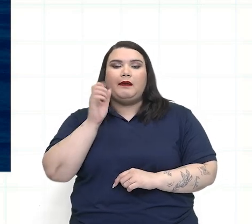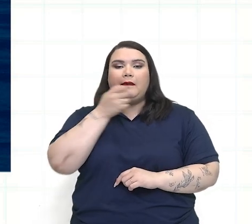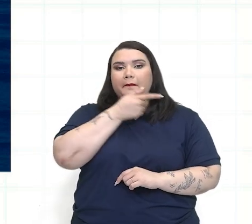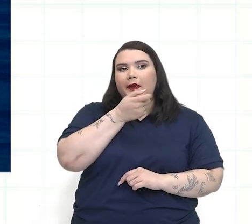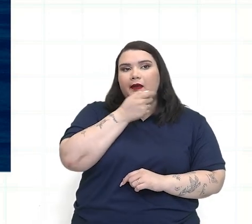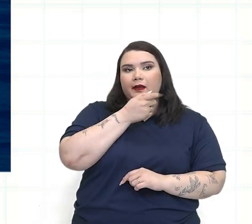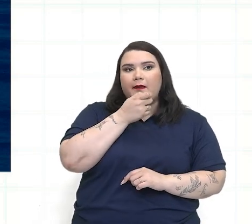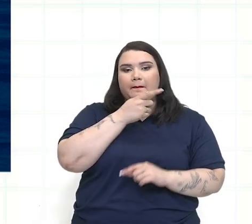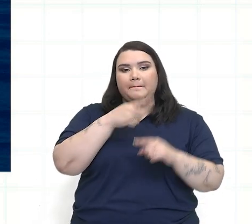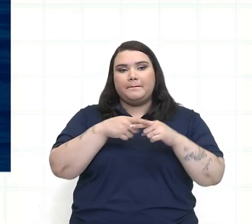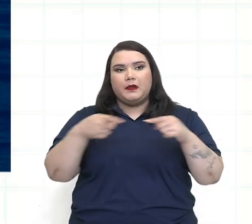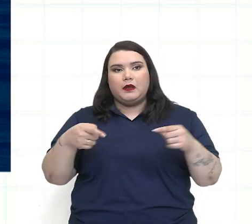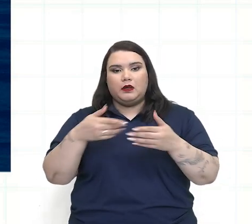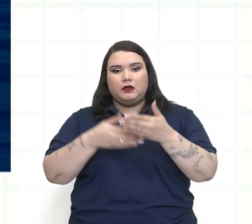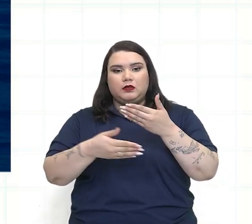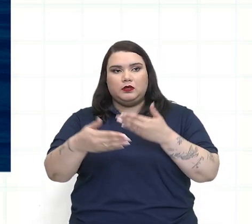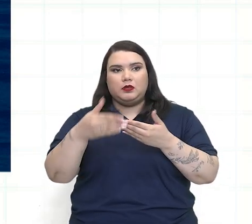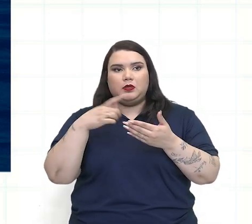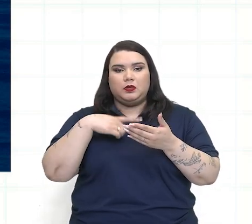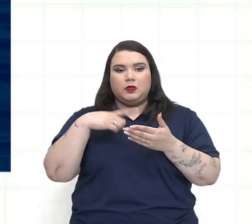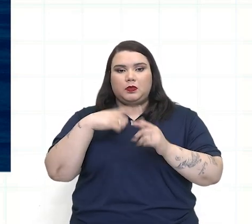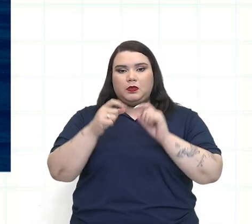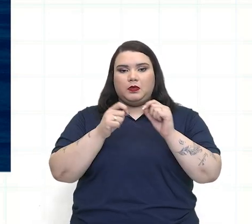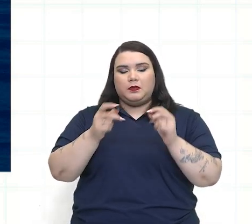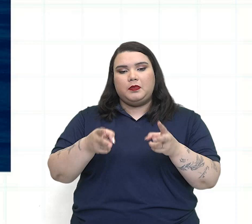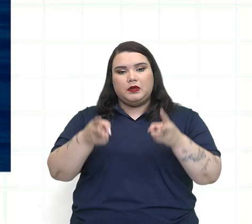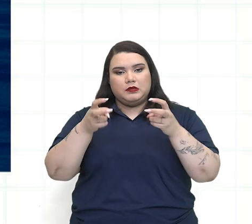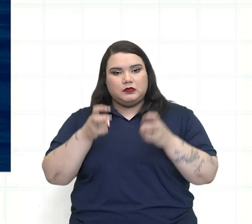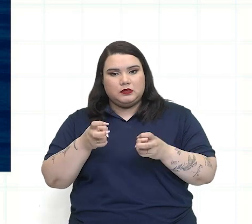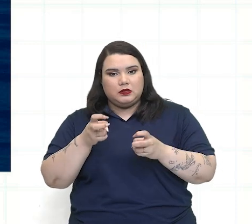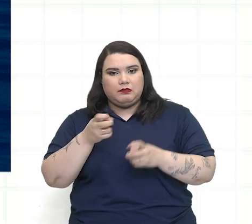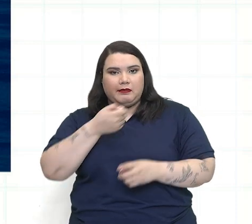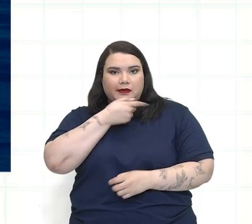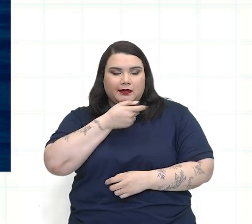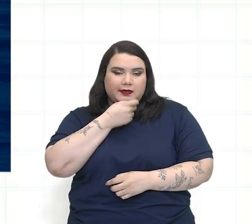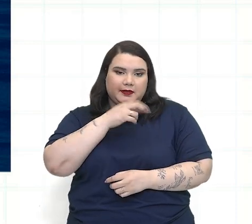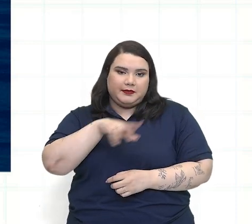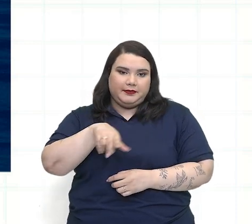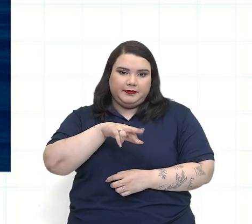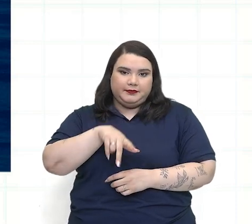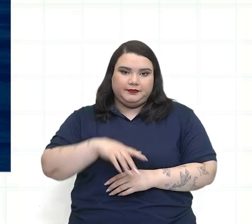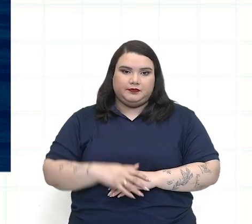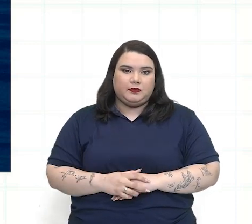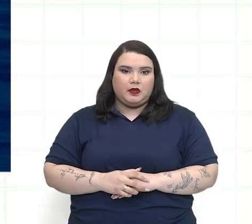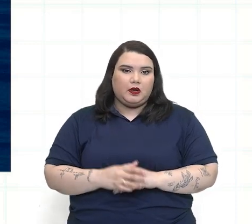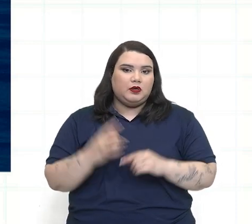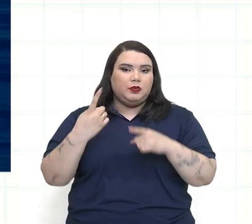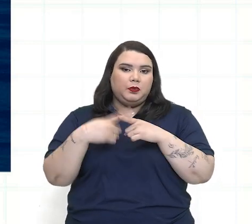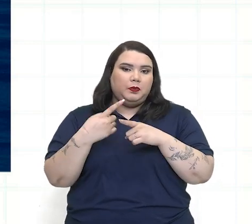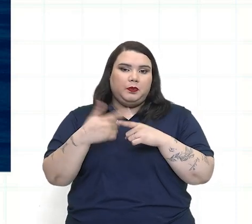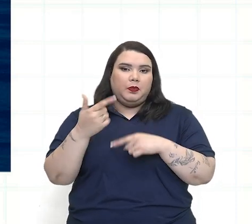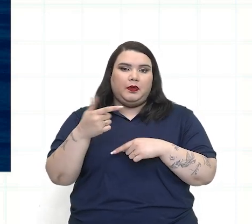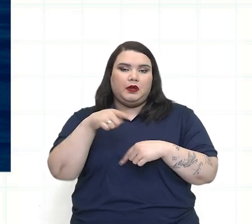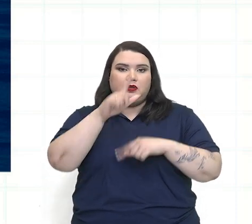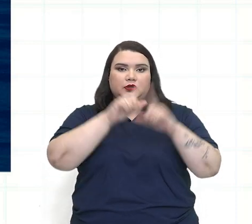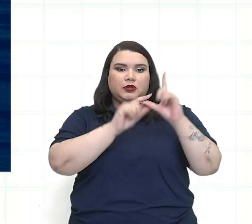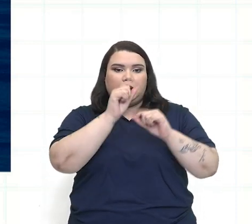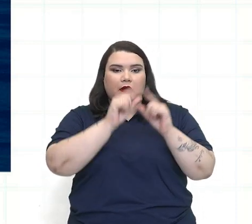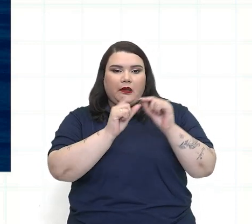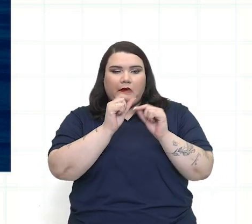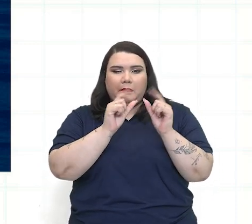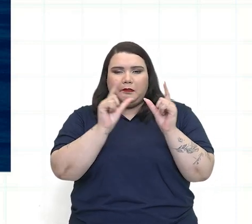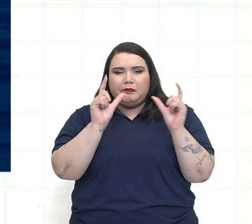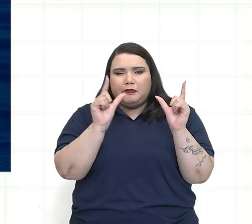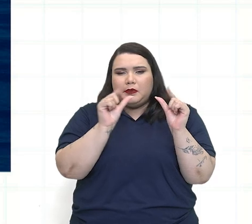Mas seguindo as estrofes do poema, a gente vai perceber que não foi bem isso que aconteceu. Não tinha porquê, era apenas uma